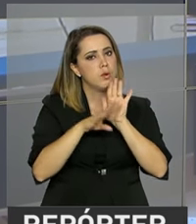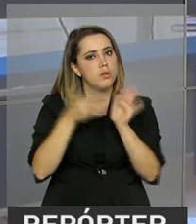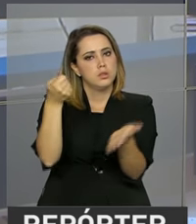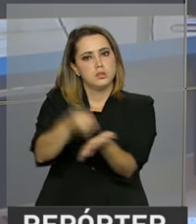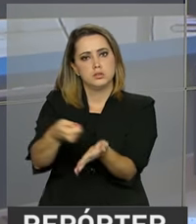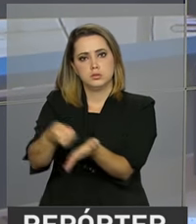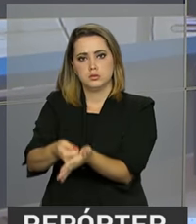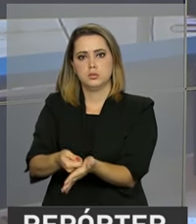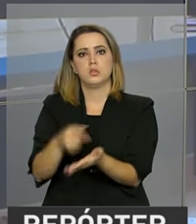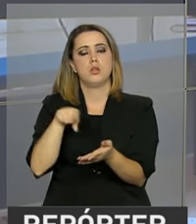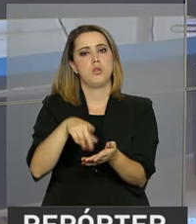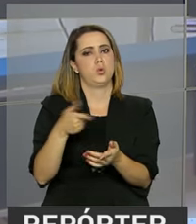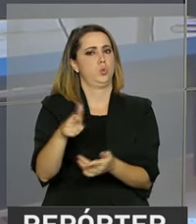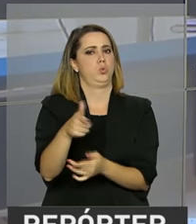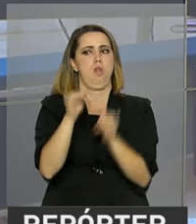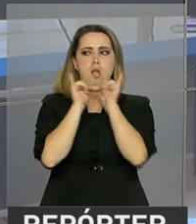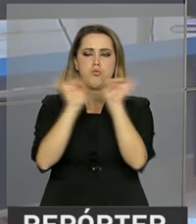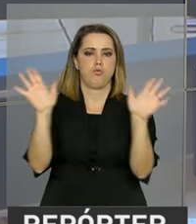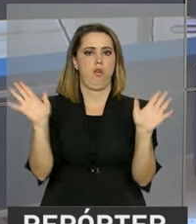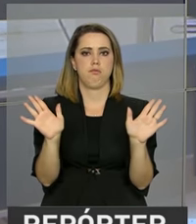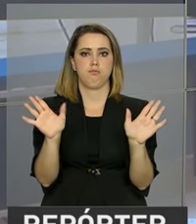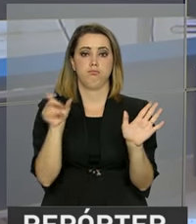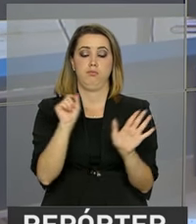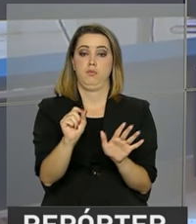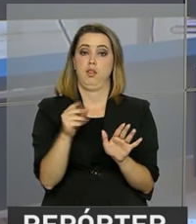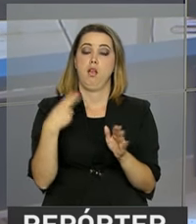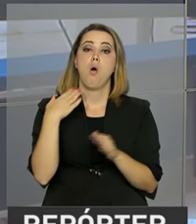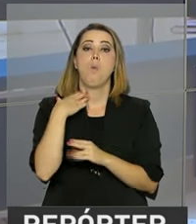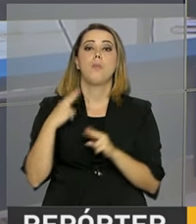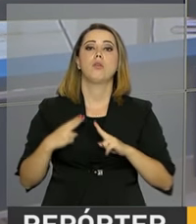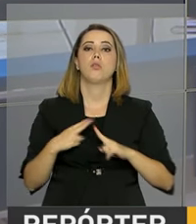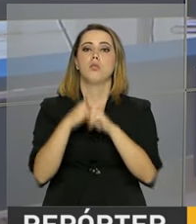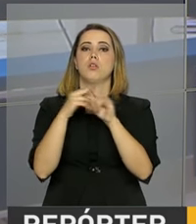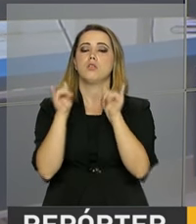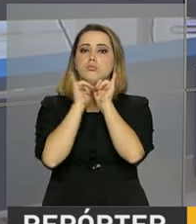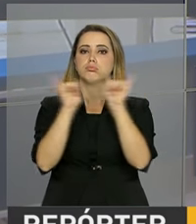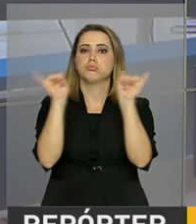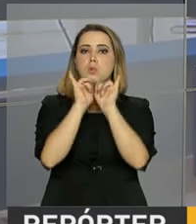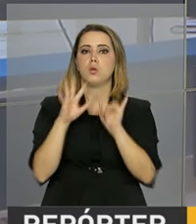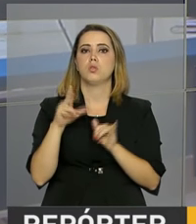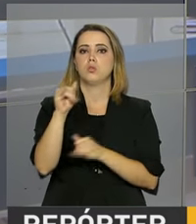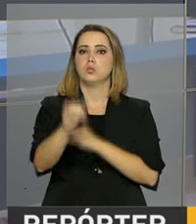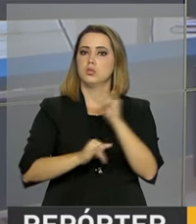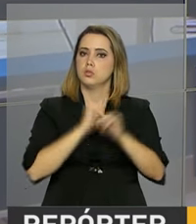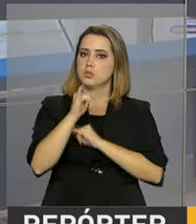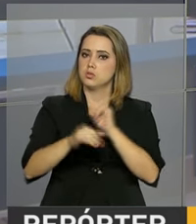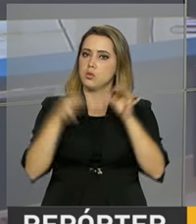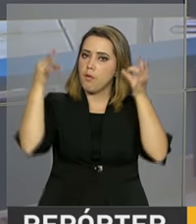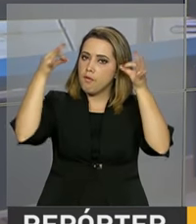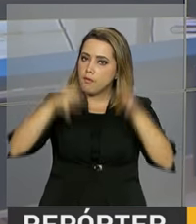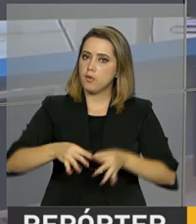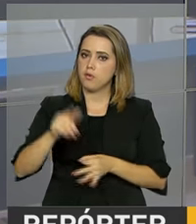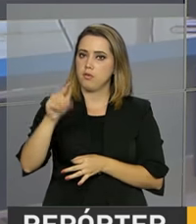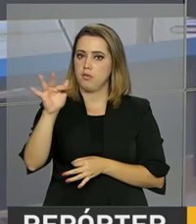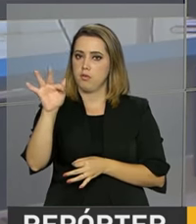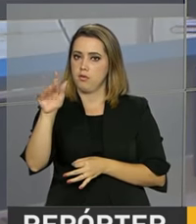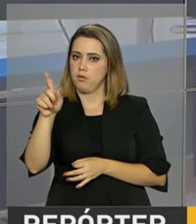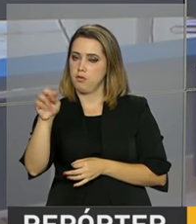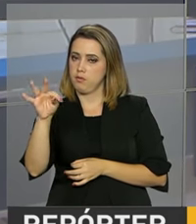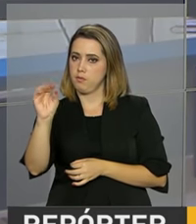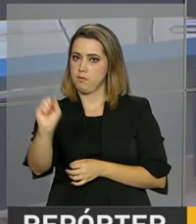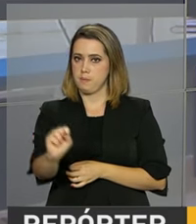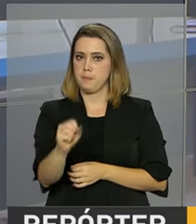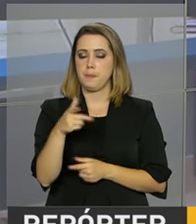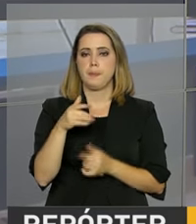dessas contas inativas ainda não foi divulgado. A Caixa ressalta também que todas as informações oficiais sobre o